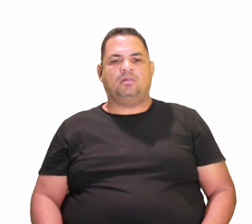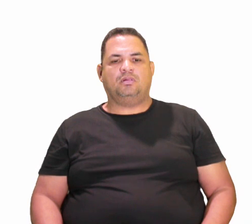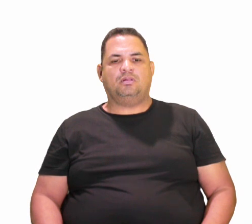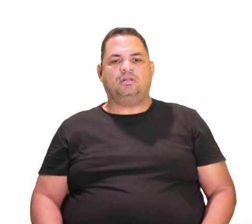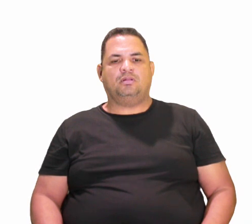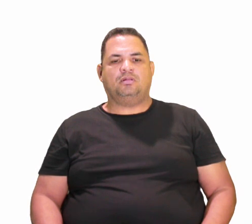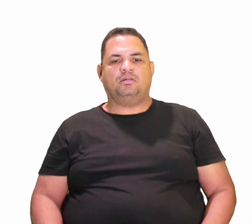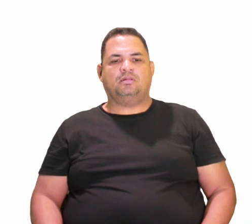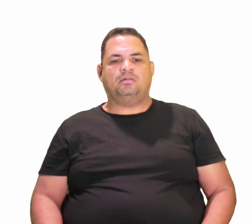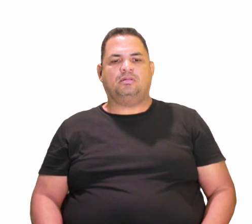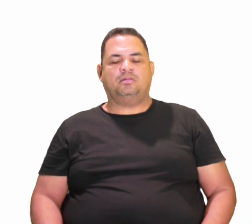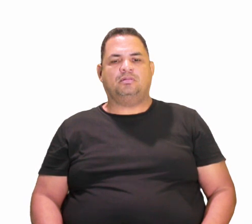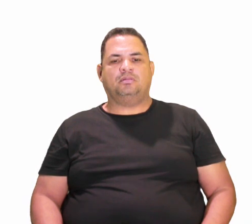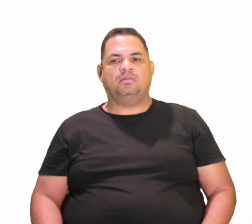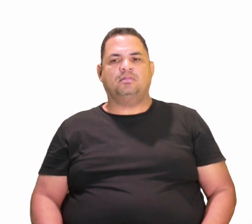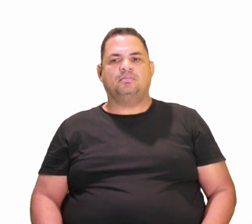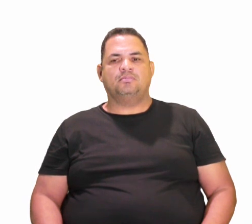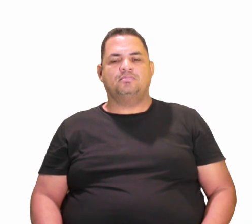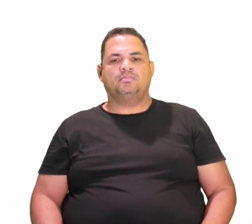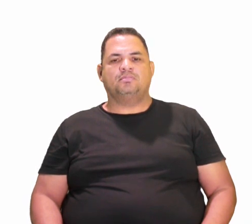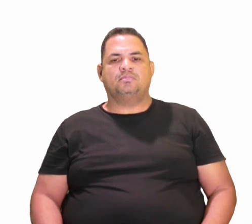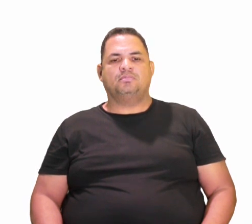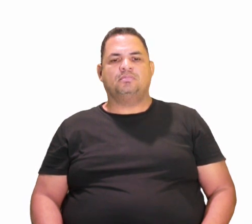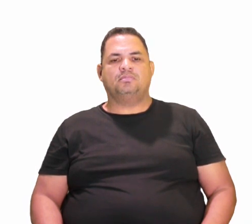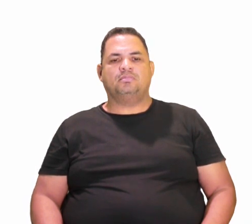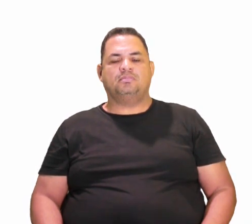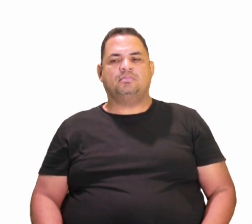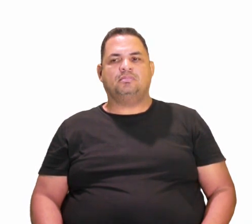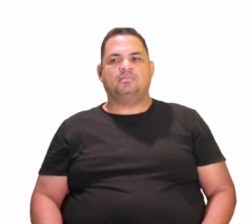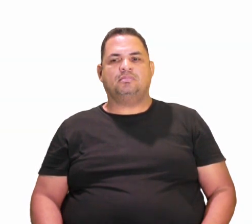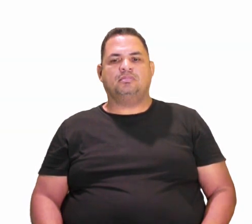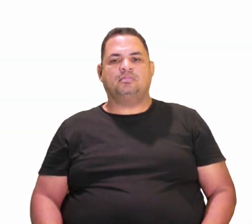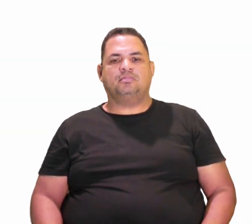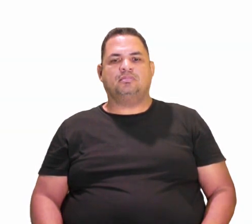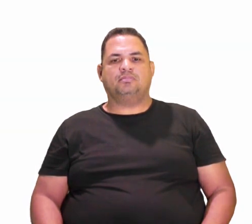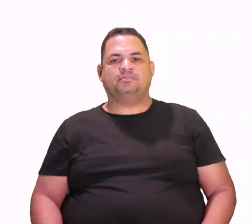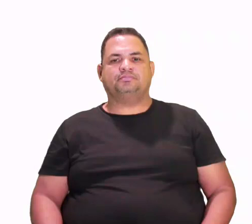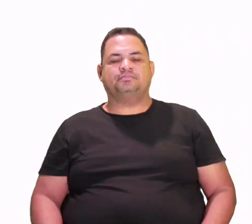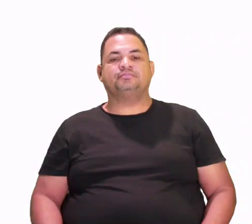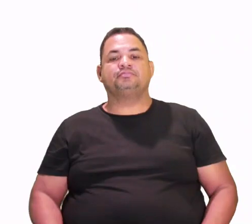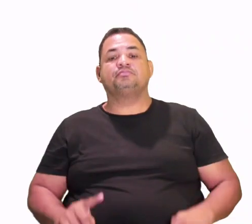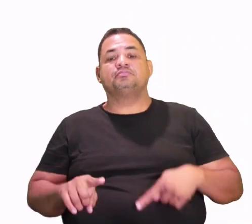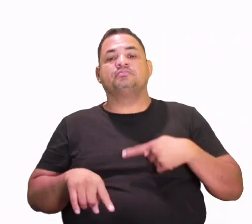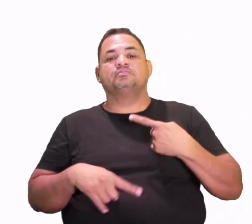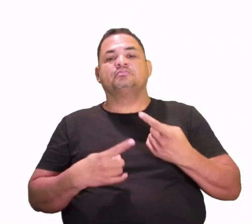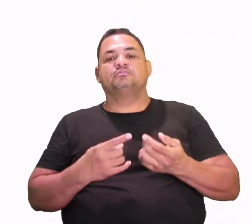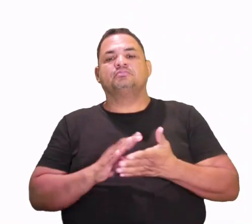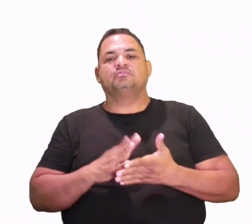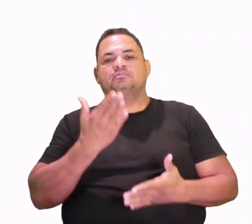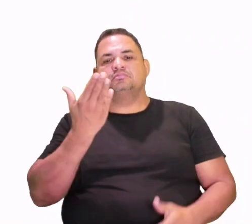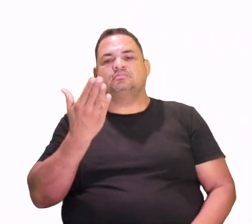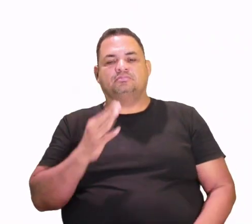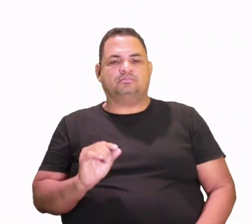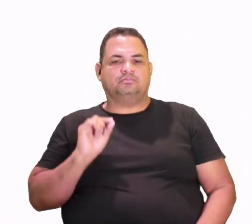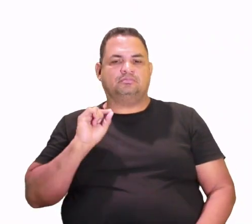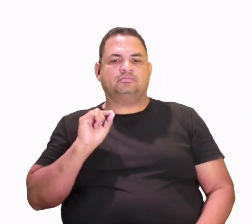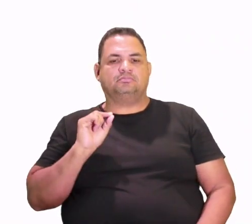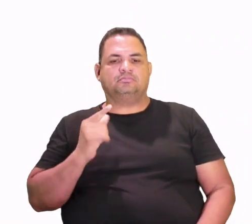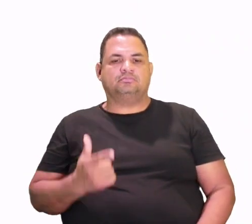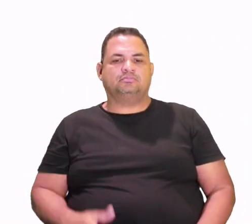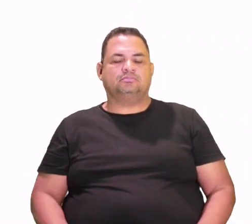apenas it's in July. Muito bem? E a próxima, que é o